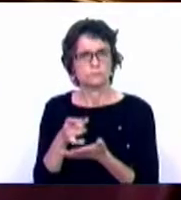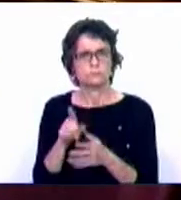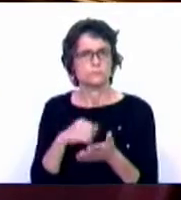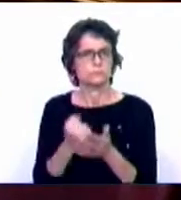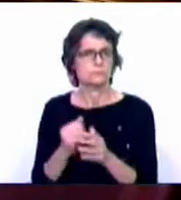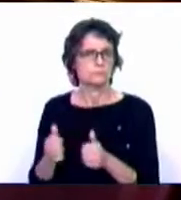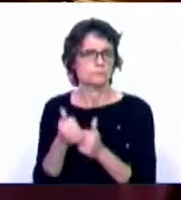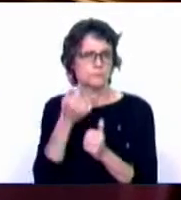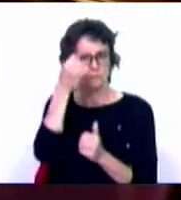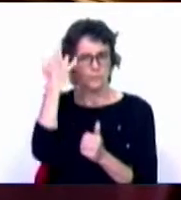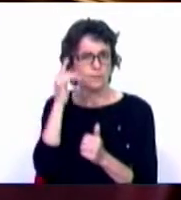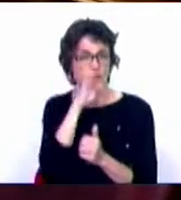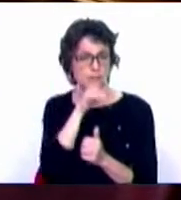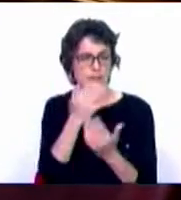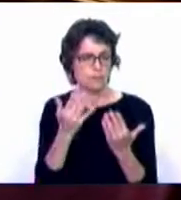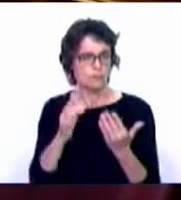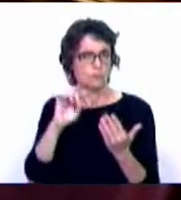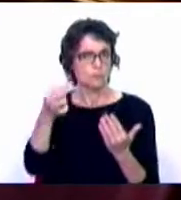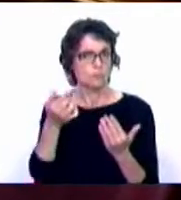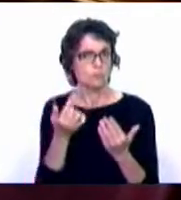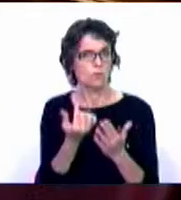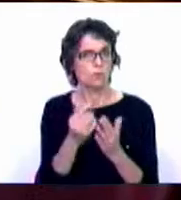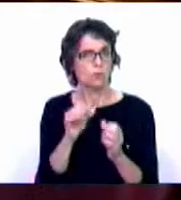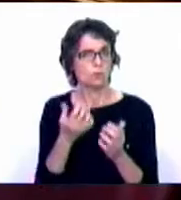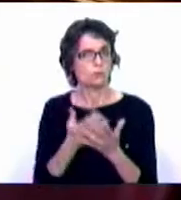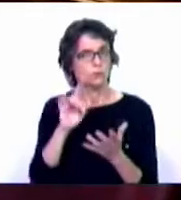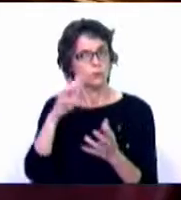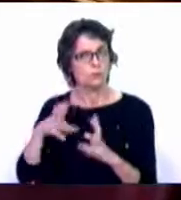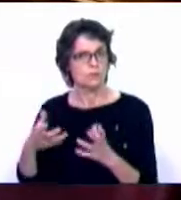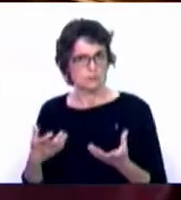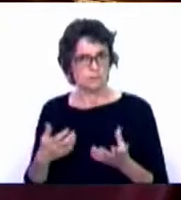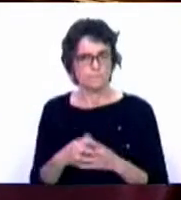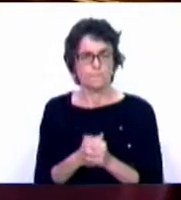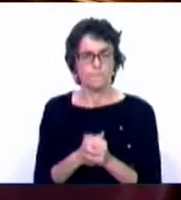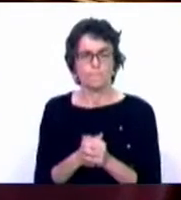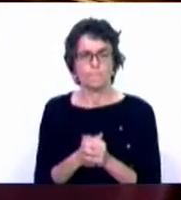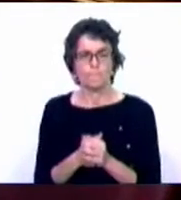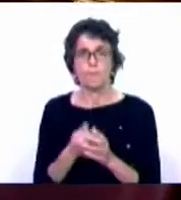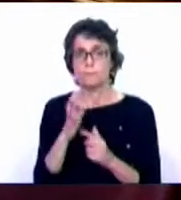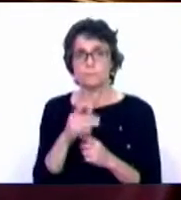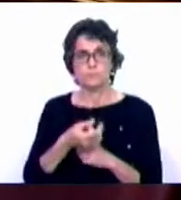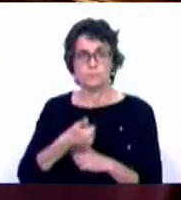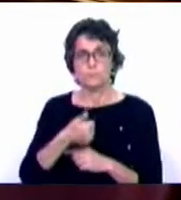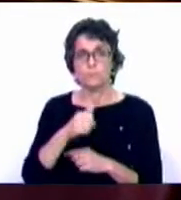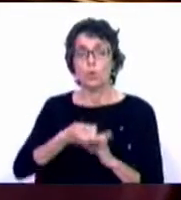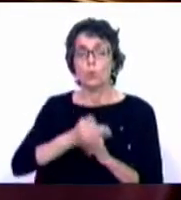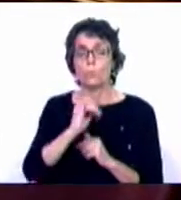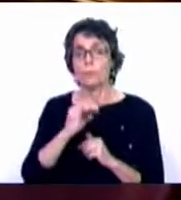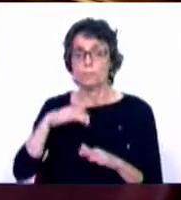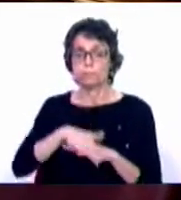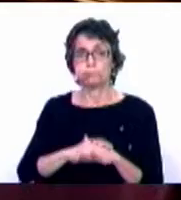sempre melhor compreendidos quando comparados com os impactos de outras crises. A queda do PIB em 2020